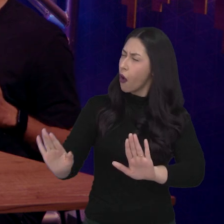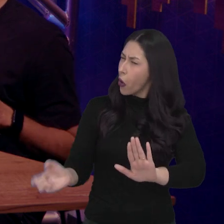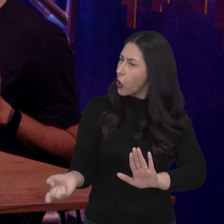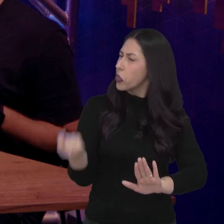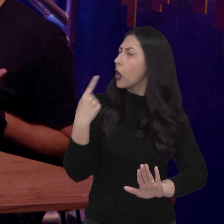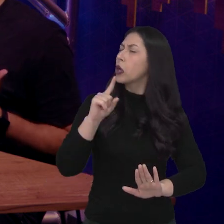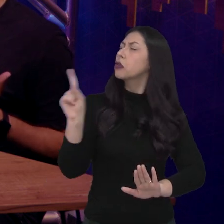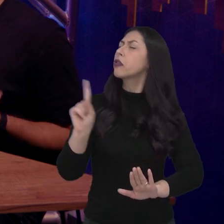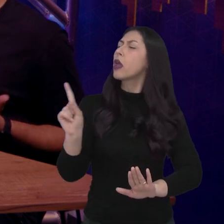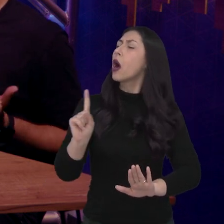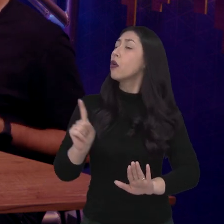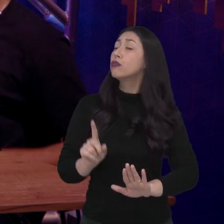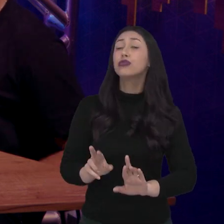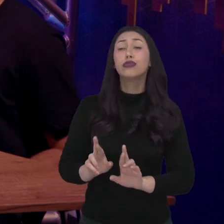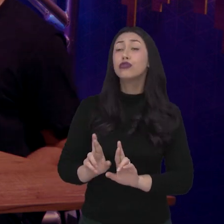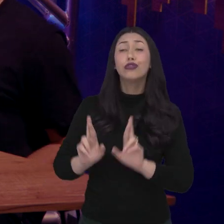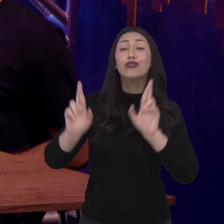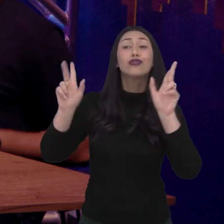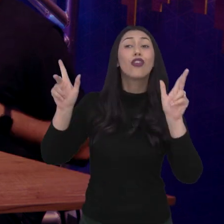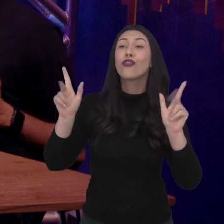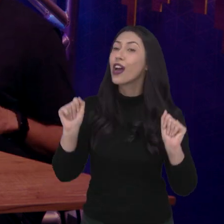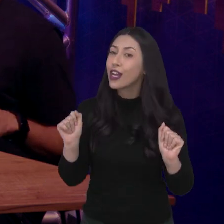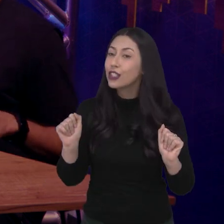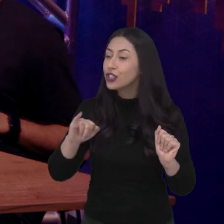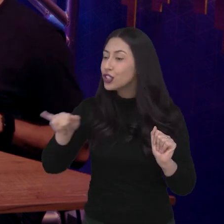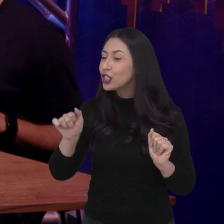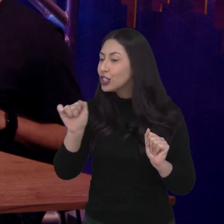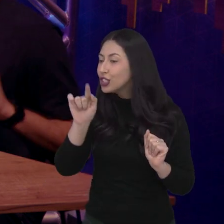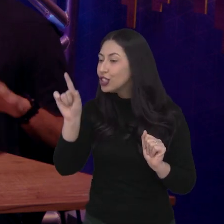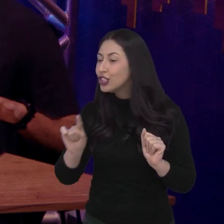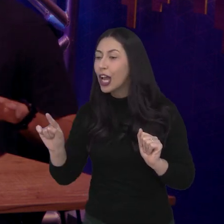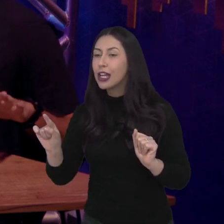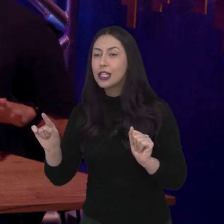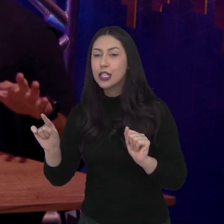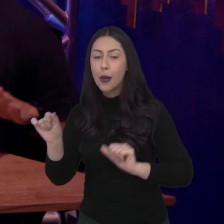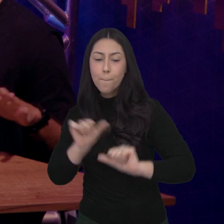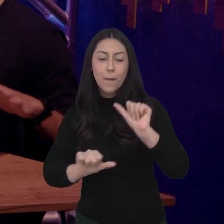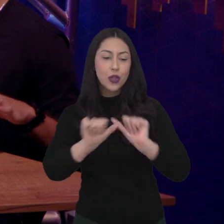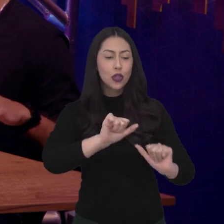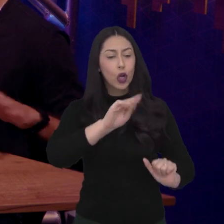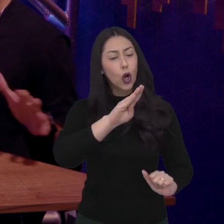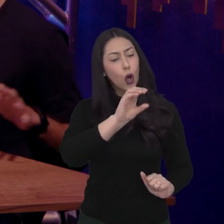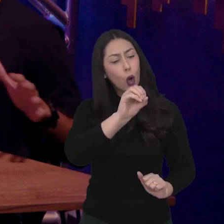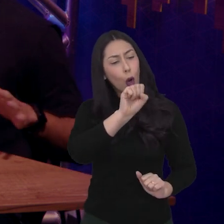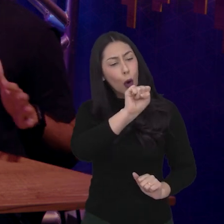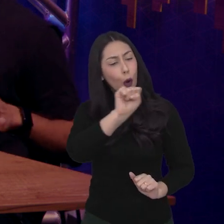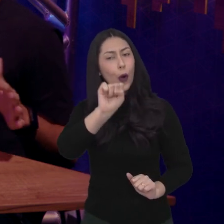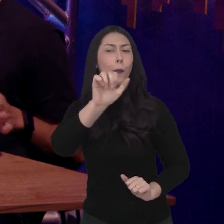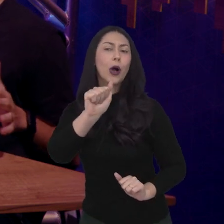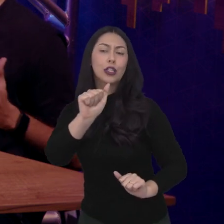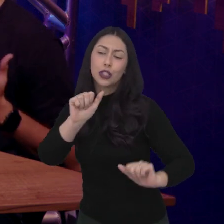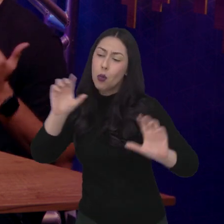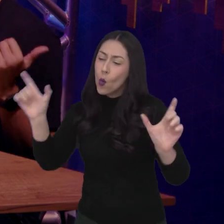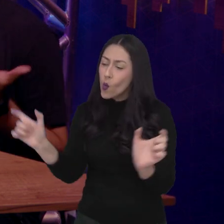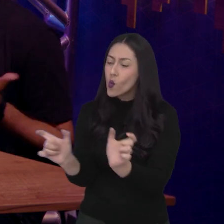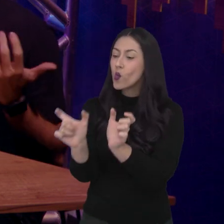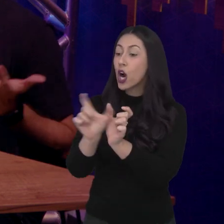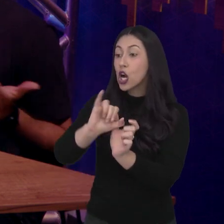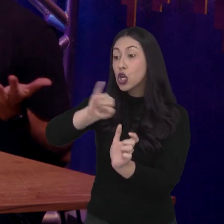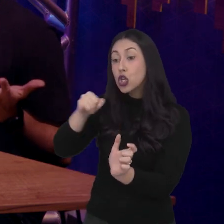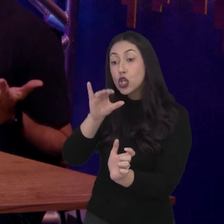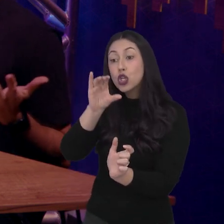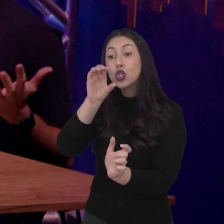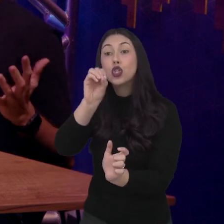não, isso não é estranho, é diferente, é uma mistura jazz com bossa, se chama Jossa, ele até fala. E a galera